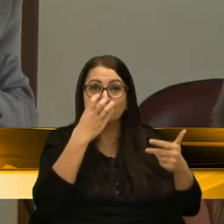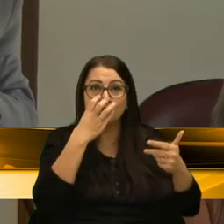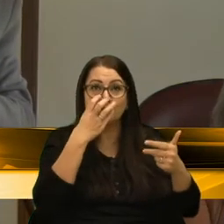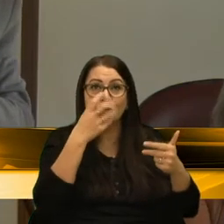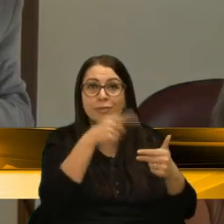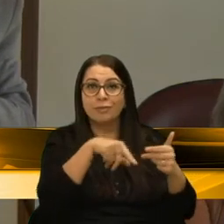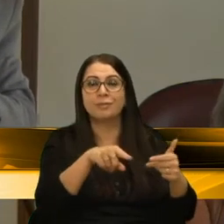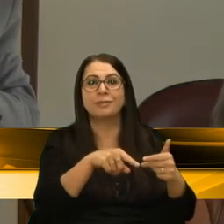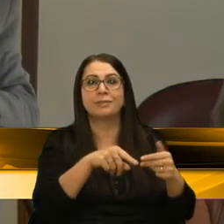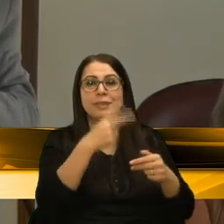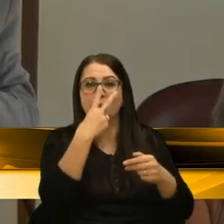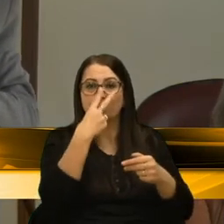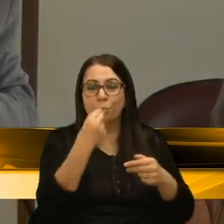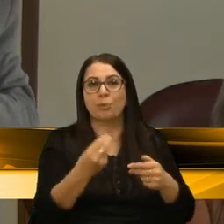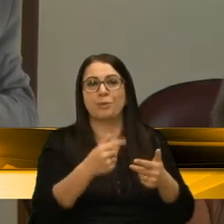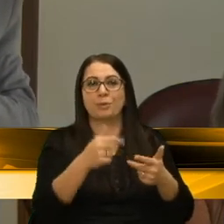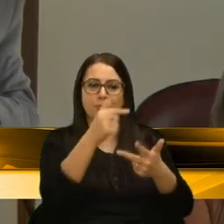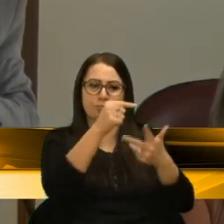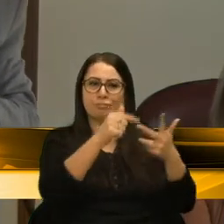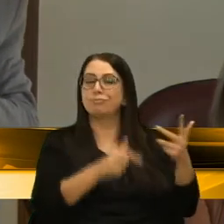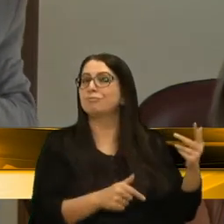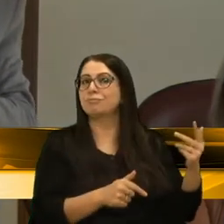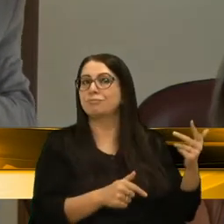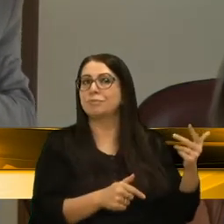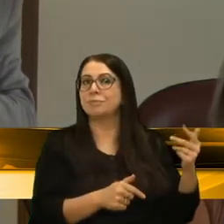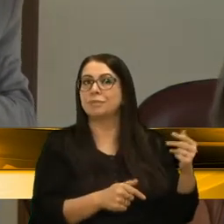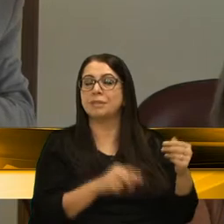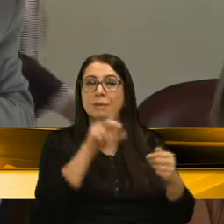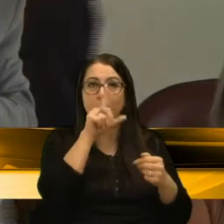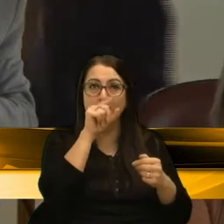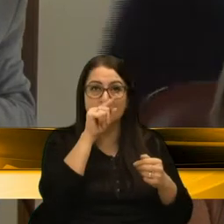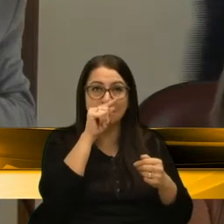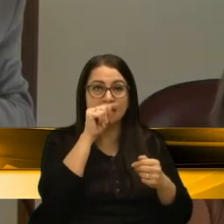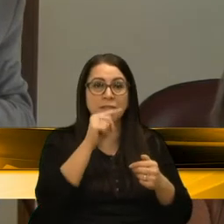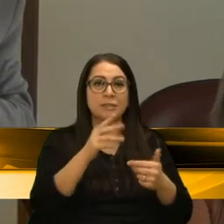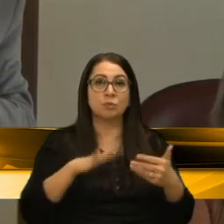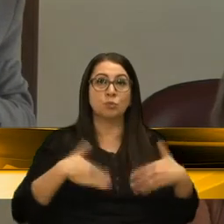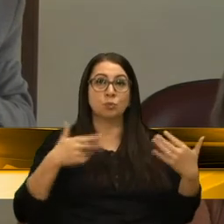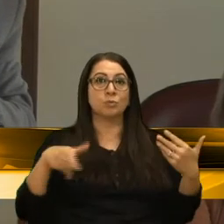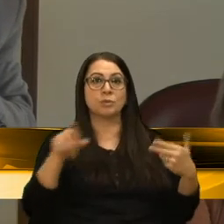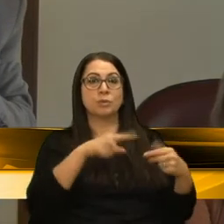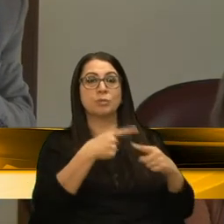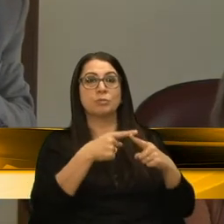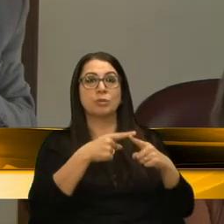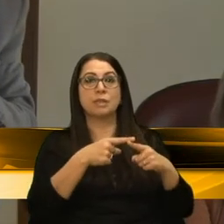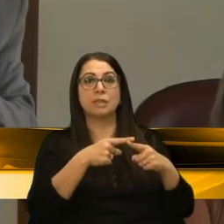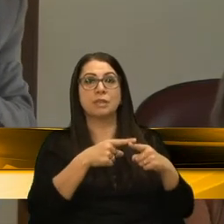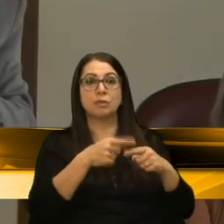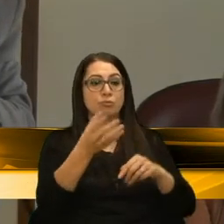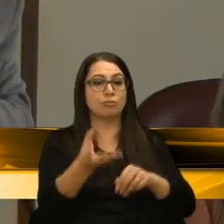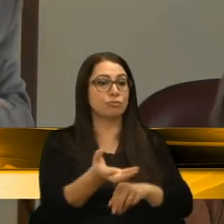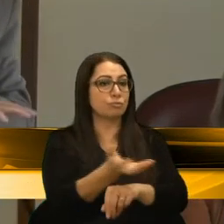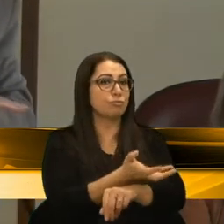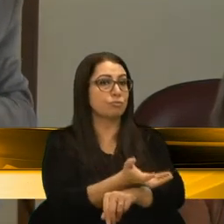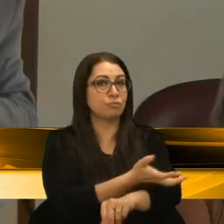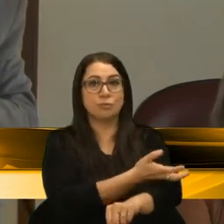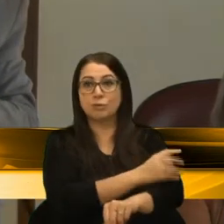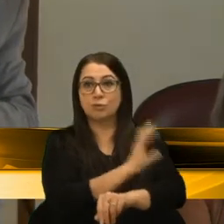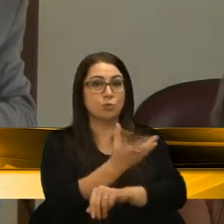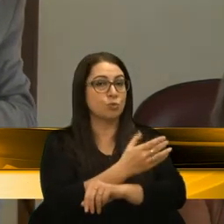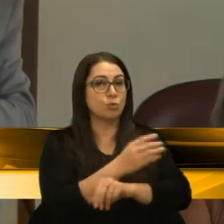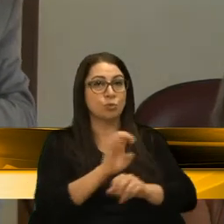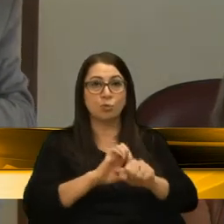casas, raposa, toda espécie de pássaros aí apavorado, porque simplesmente se detonou com o